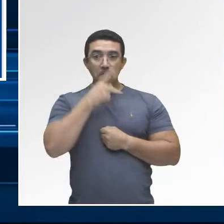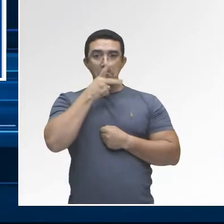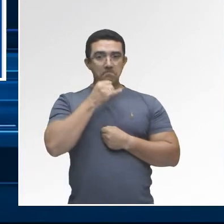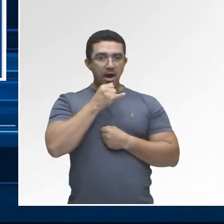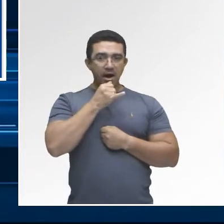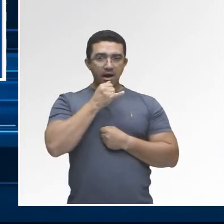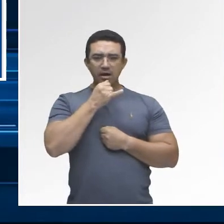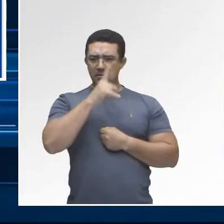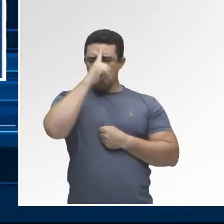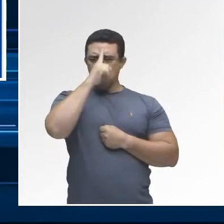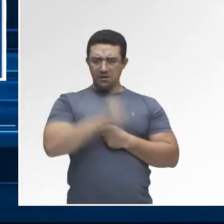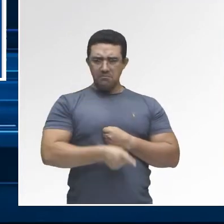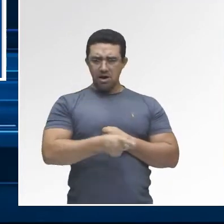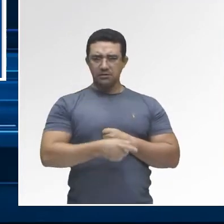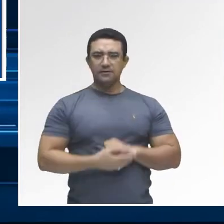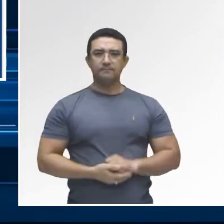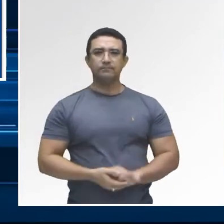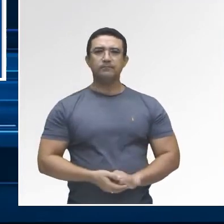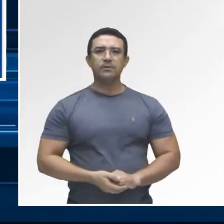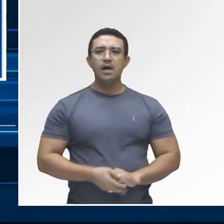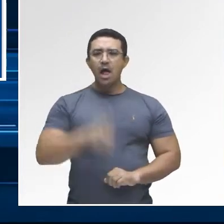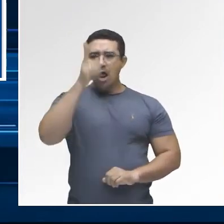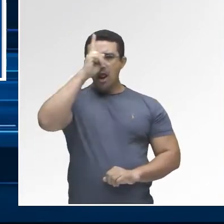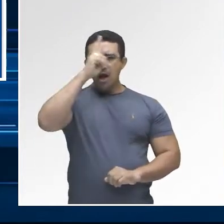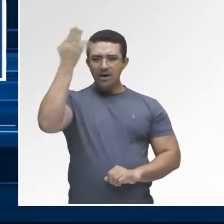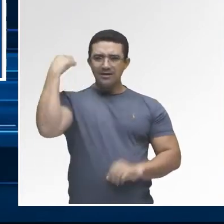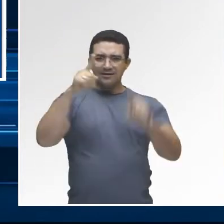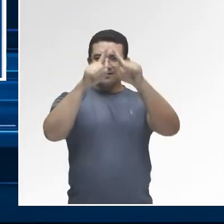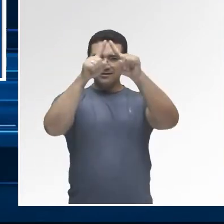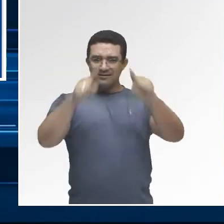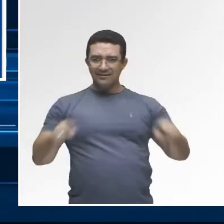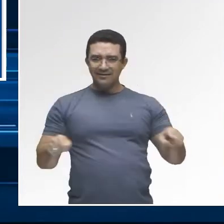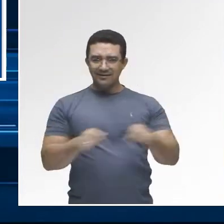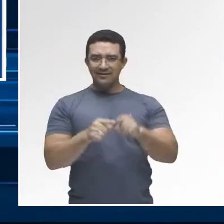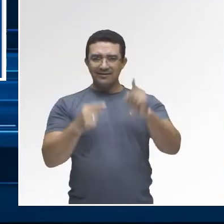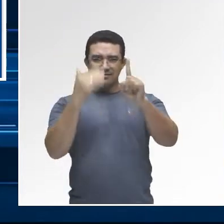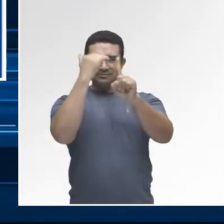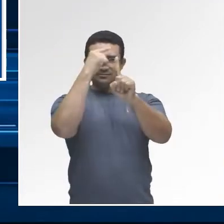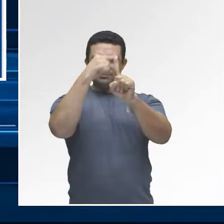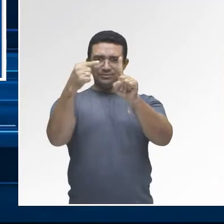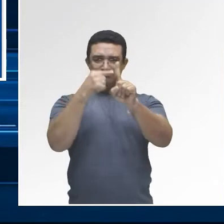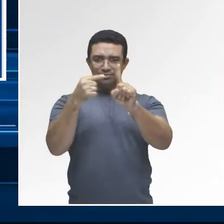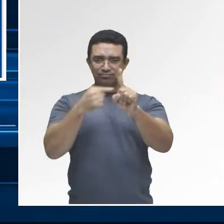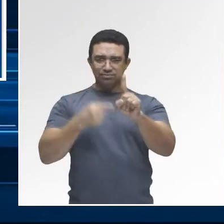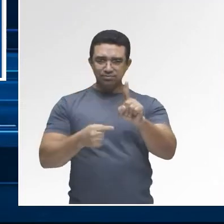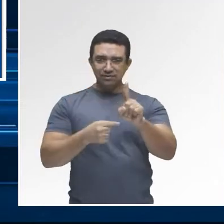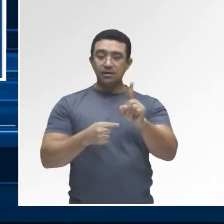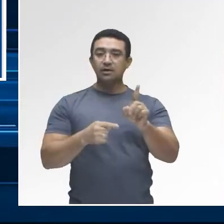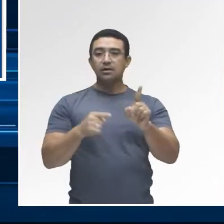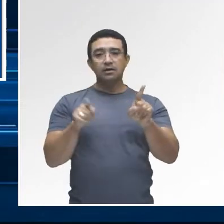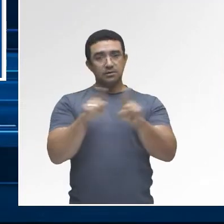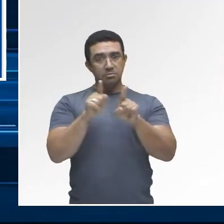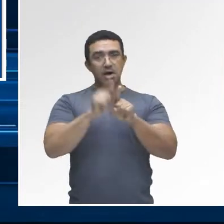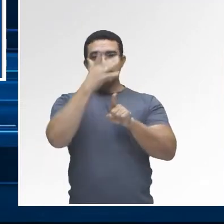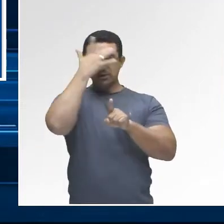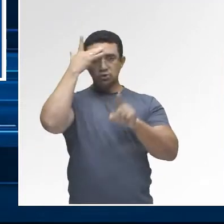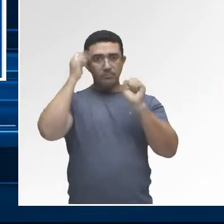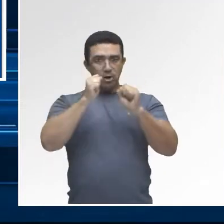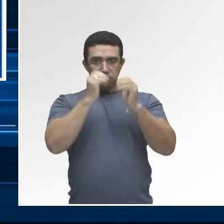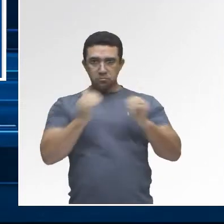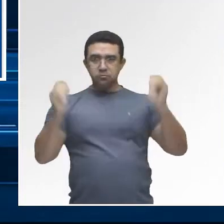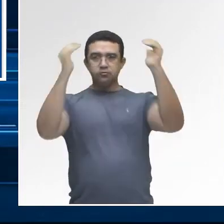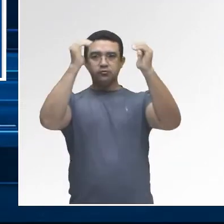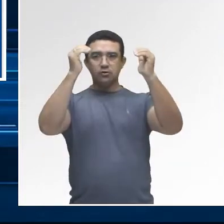que eu apresentei para vocês agora há pouco, ela não é estática, ela não está parada. A pessoa pode tanto ascender, que é subir de uma